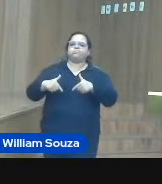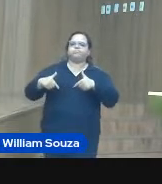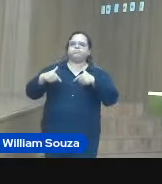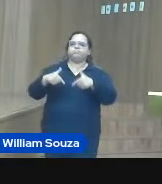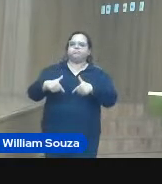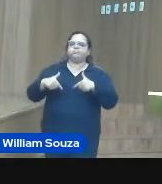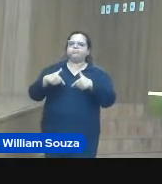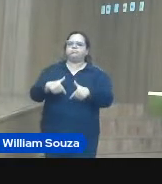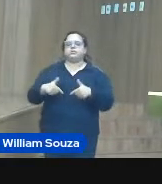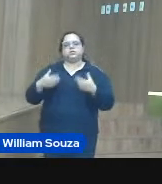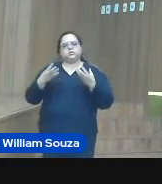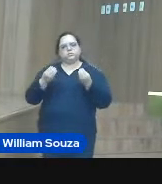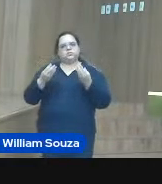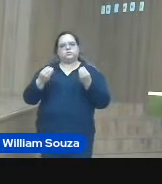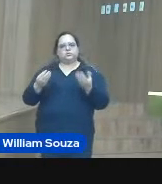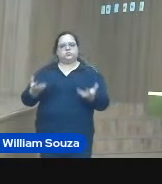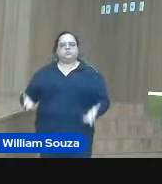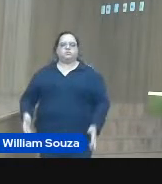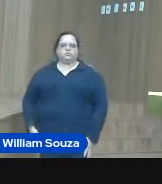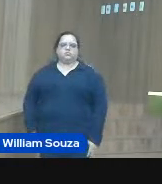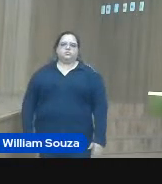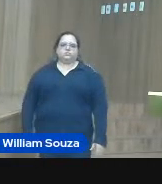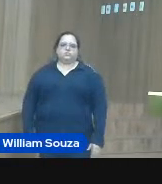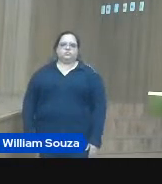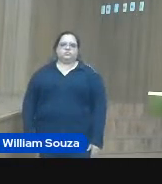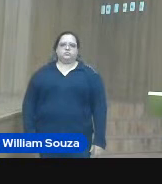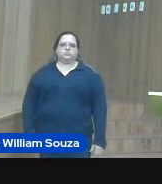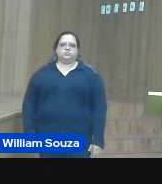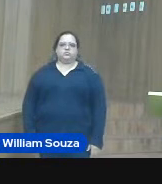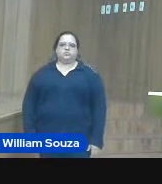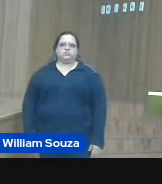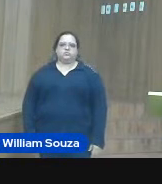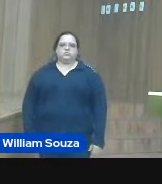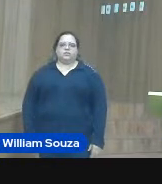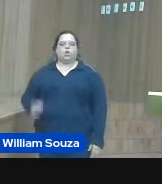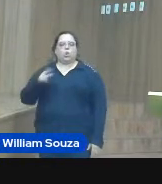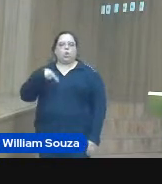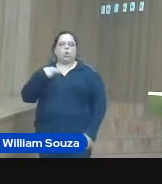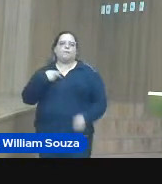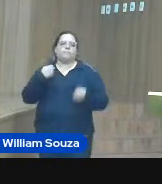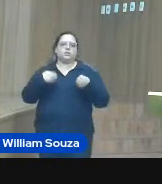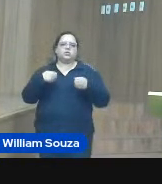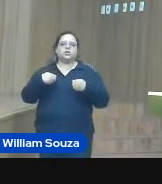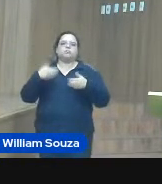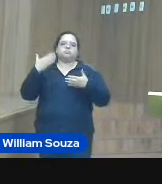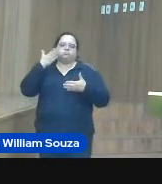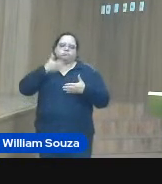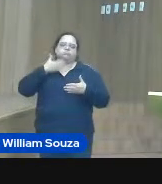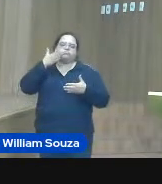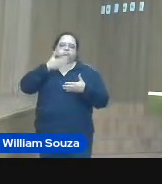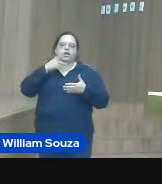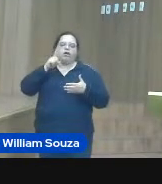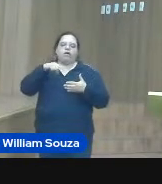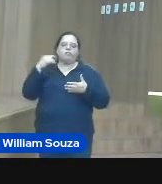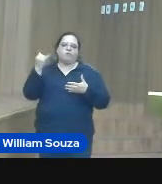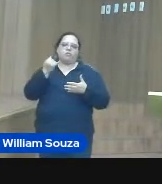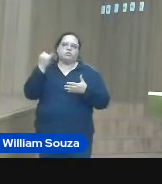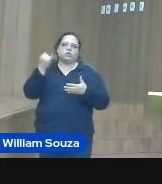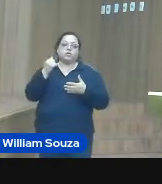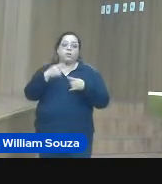Você tem que ser rigoroso? Tudo bem. A gente pode discutir isso. É importante ser rigoroso às vezes.